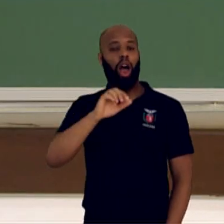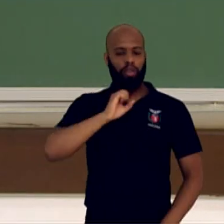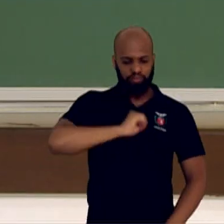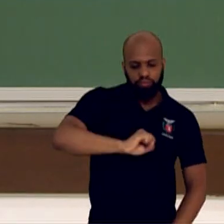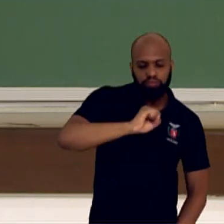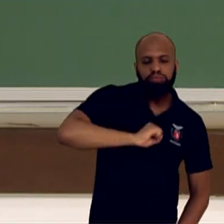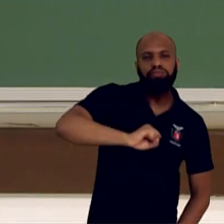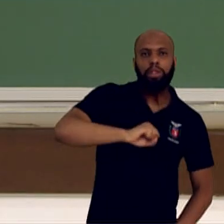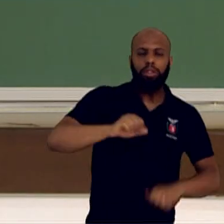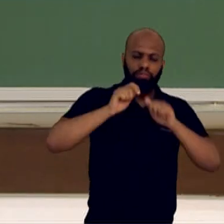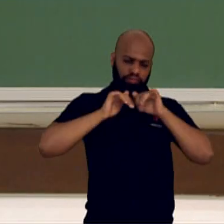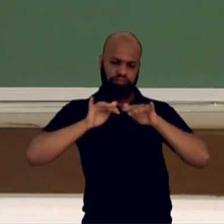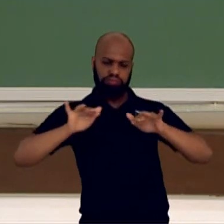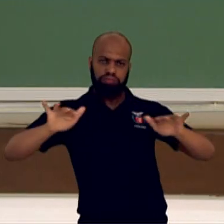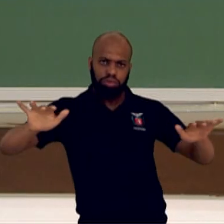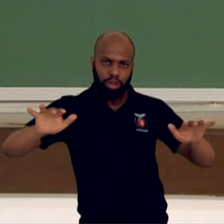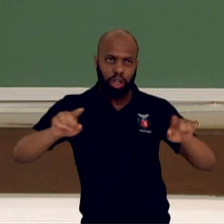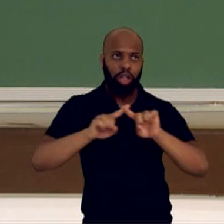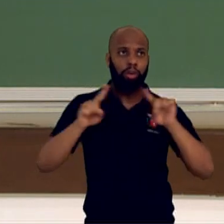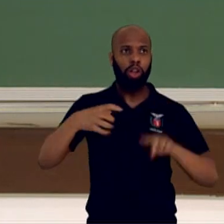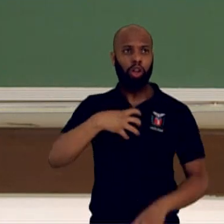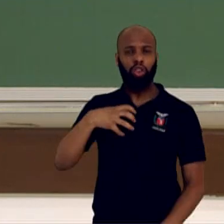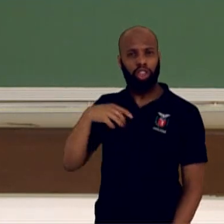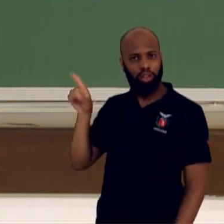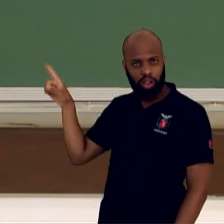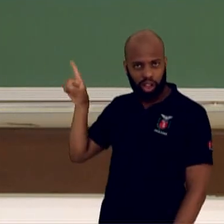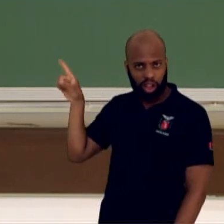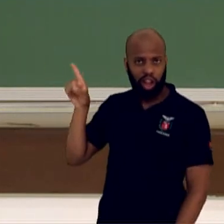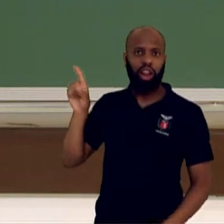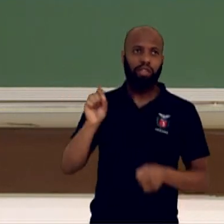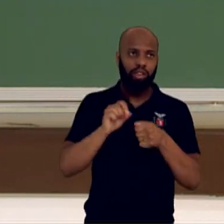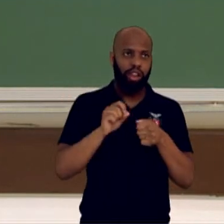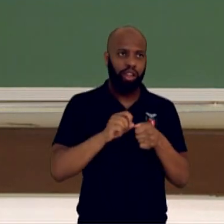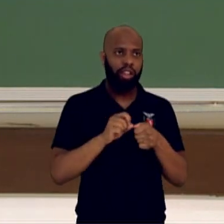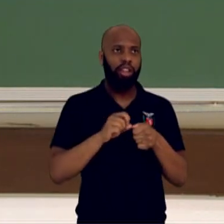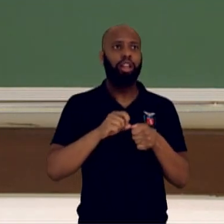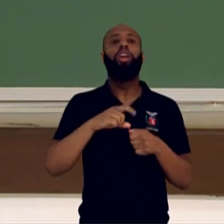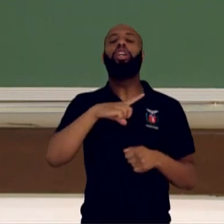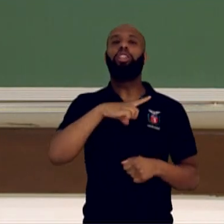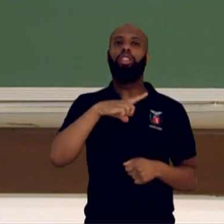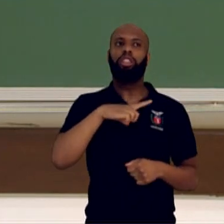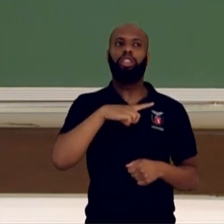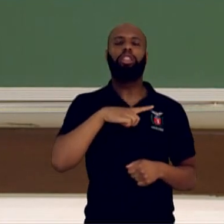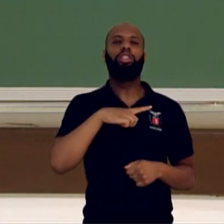o estilo de música que o James Brown trouxe, além